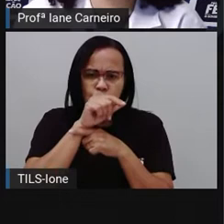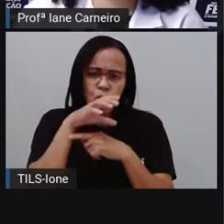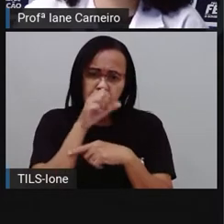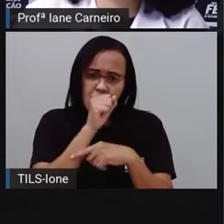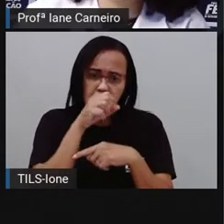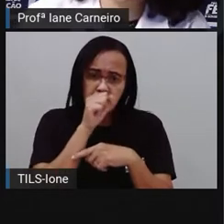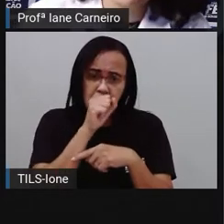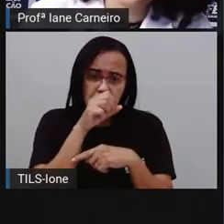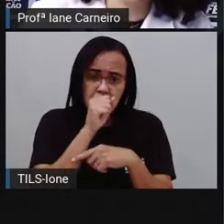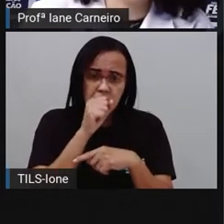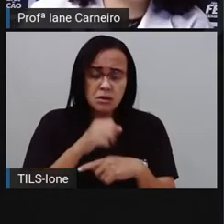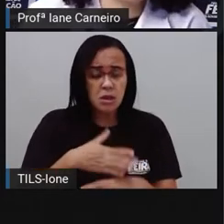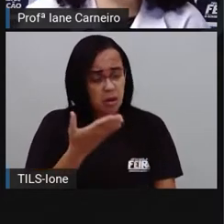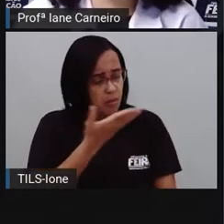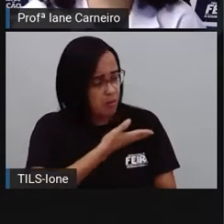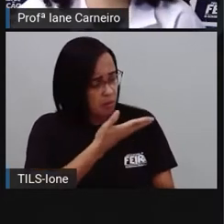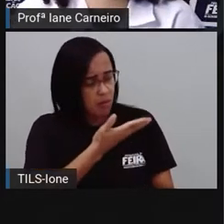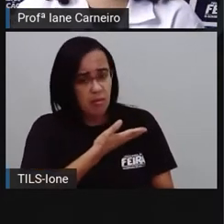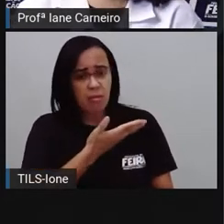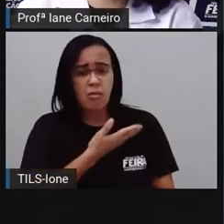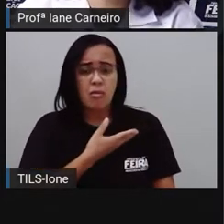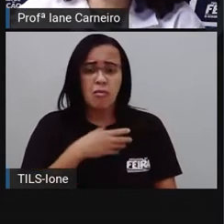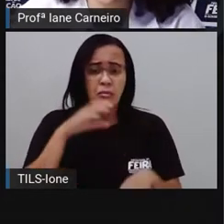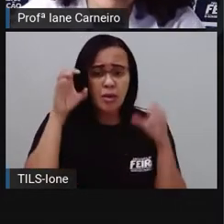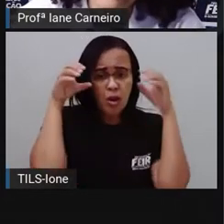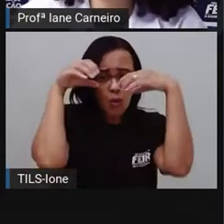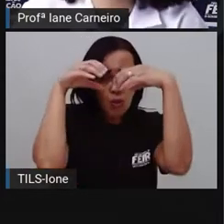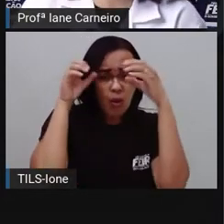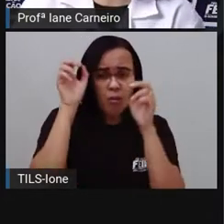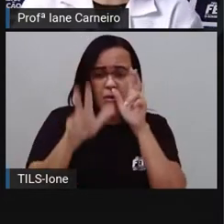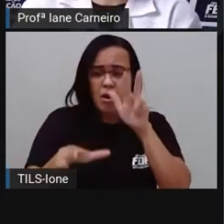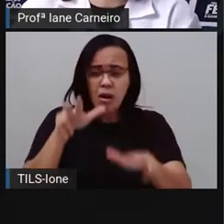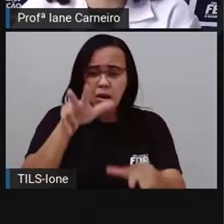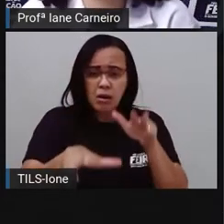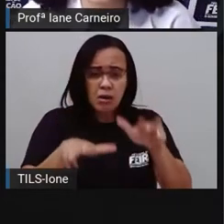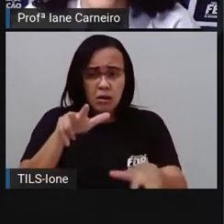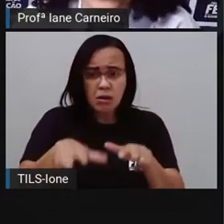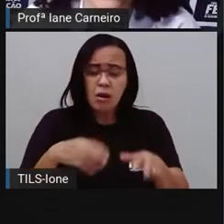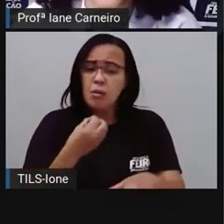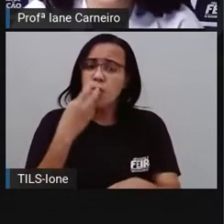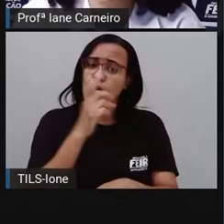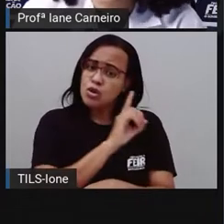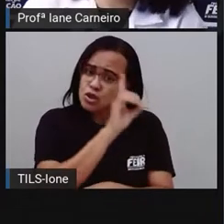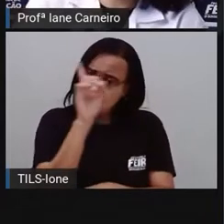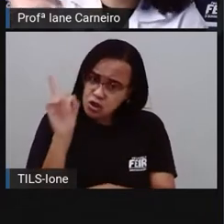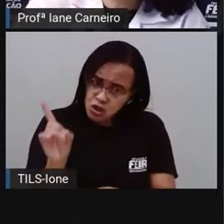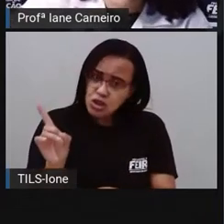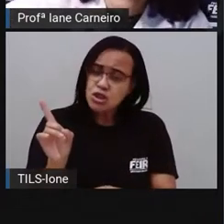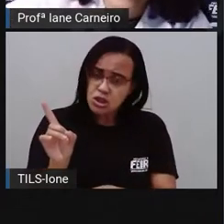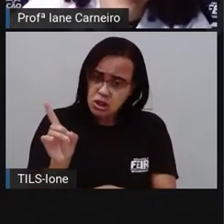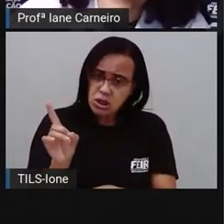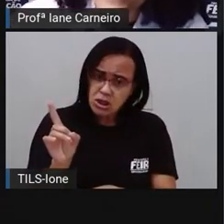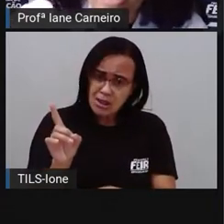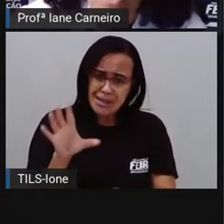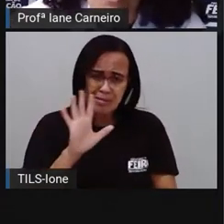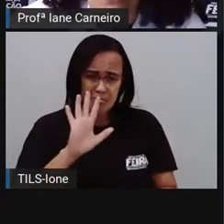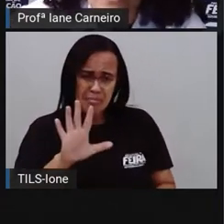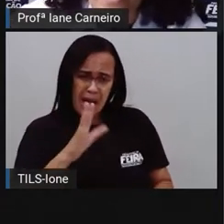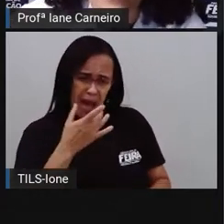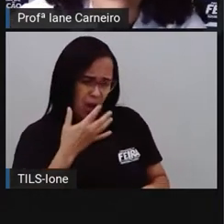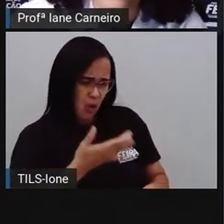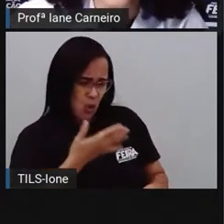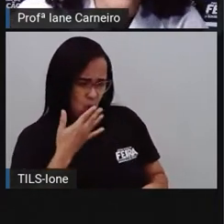Meu amigo camaleão, muito bom dia a você. Mas que cor é essa